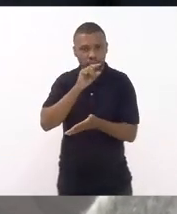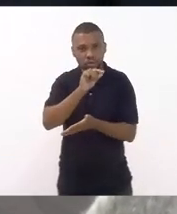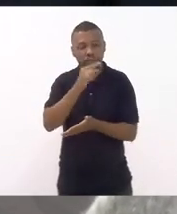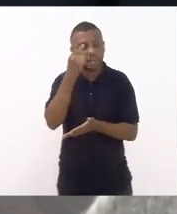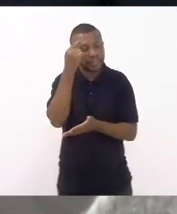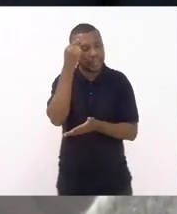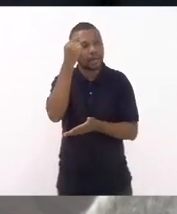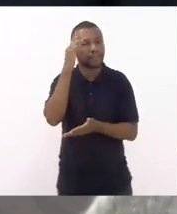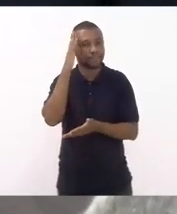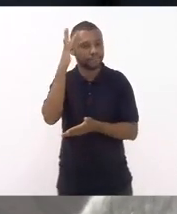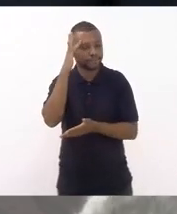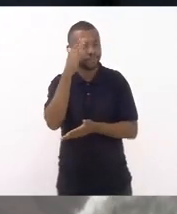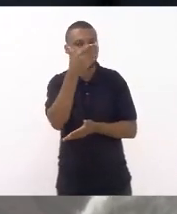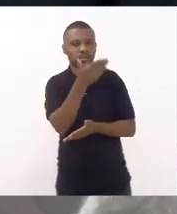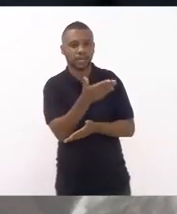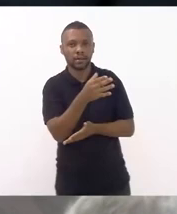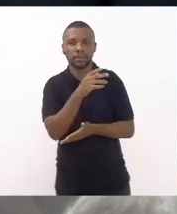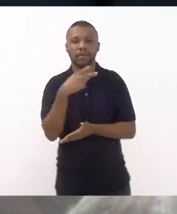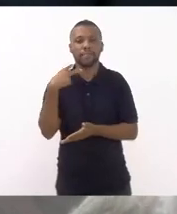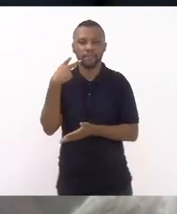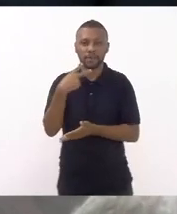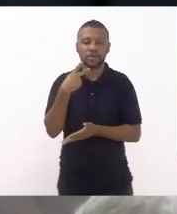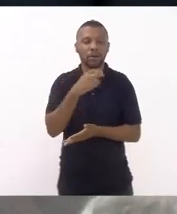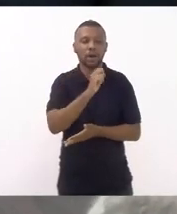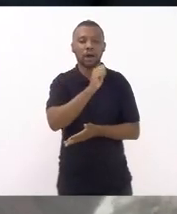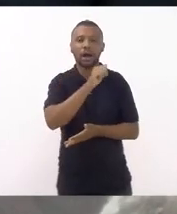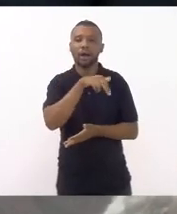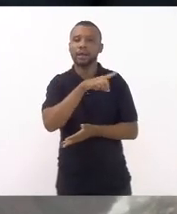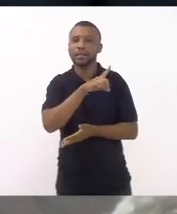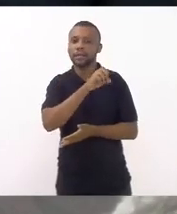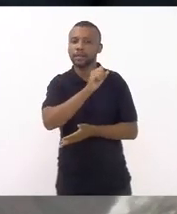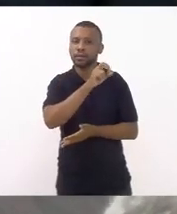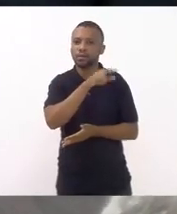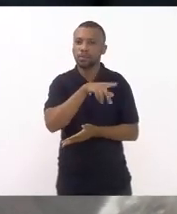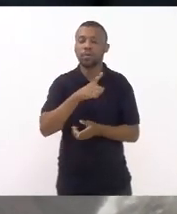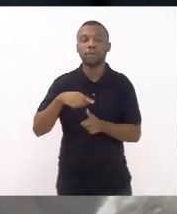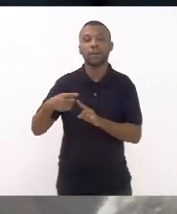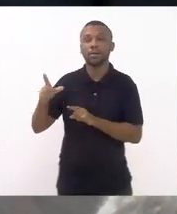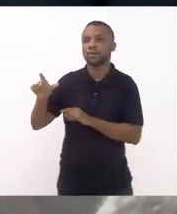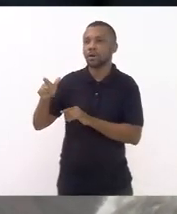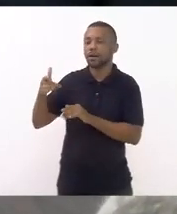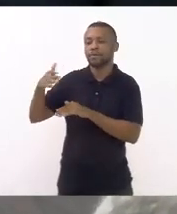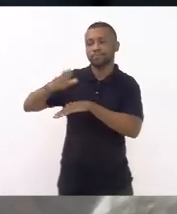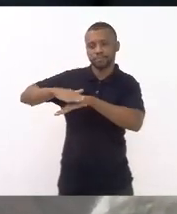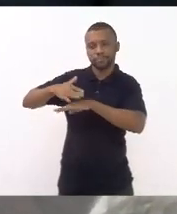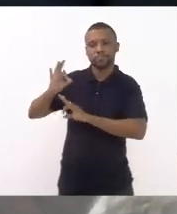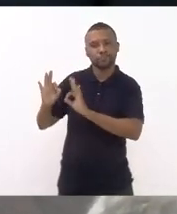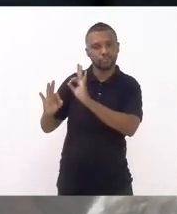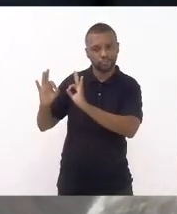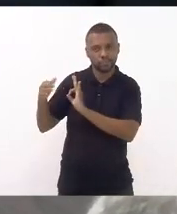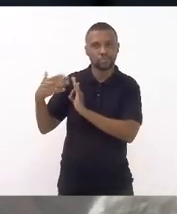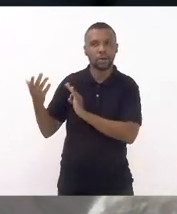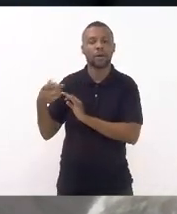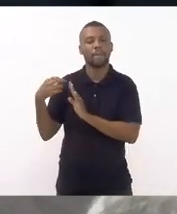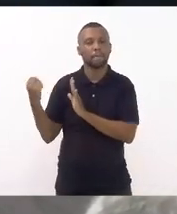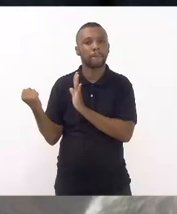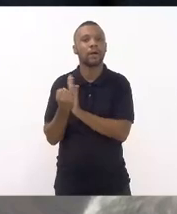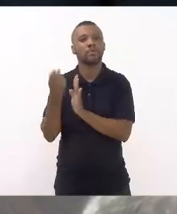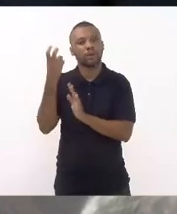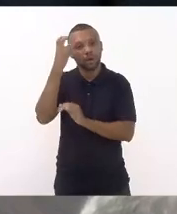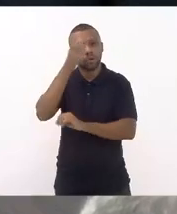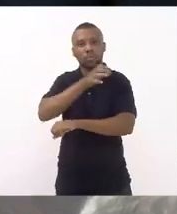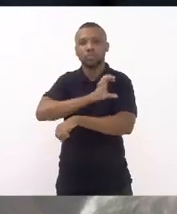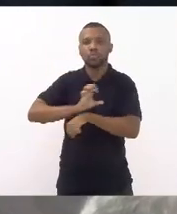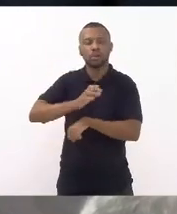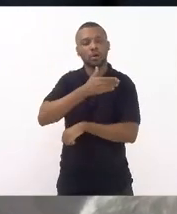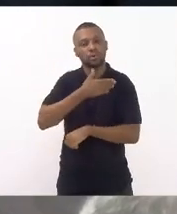idealização, vereador Anderson Campos, e da sua representatividade, vereador Alvinho, no patrimônio cultural do estado do